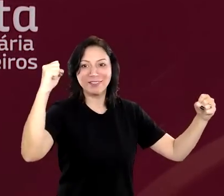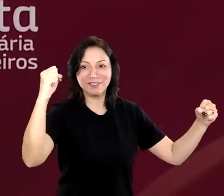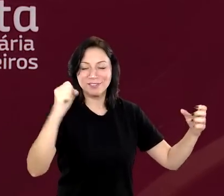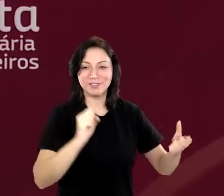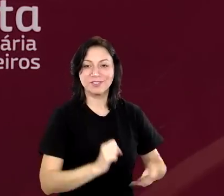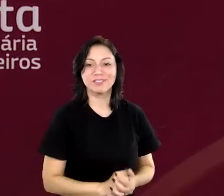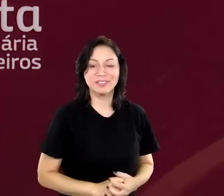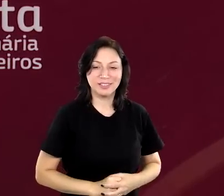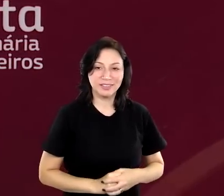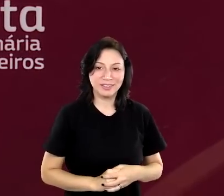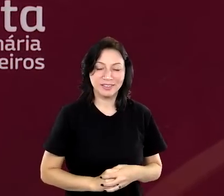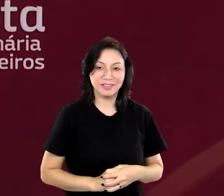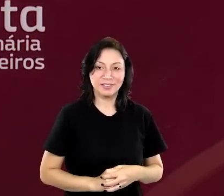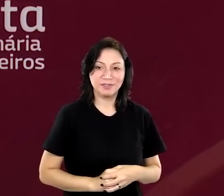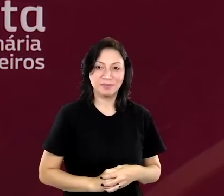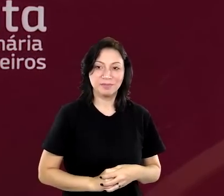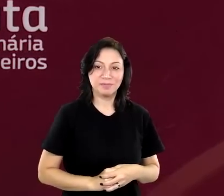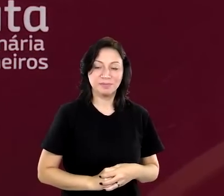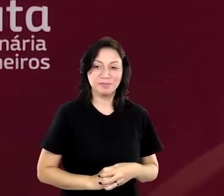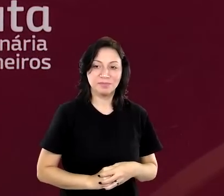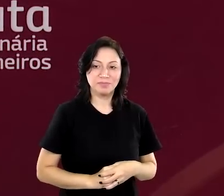imenso.